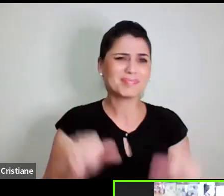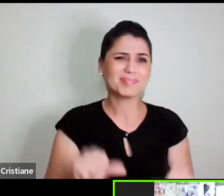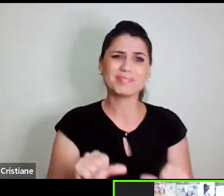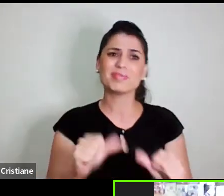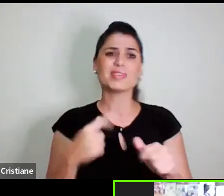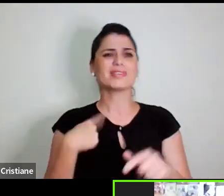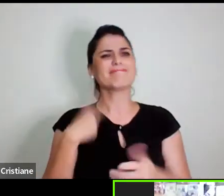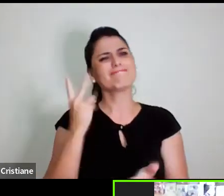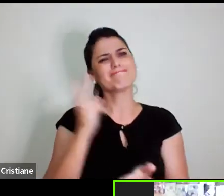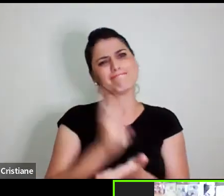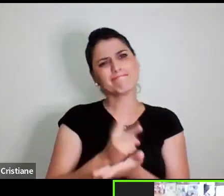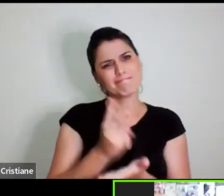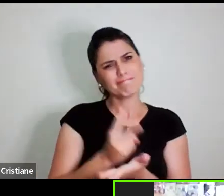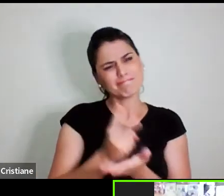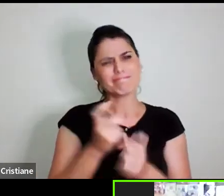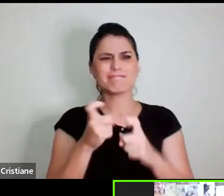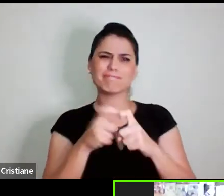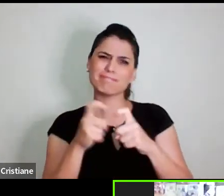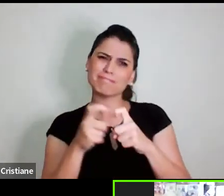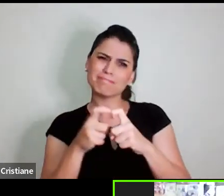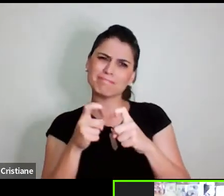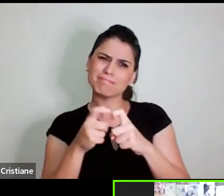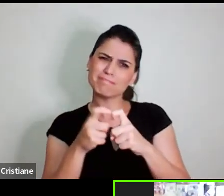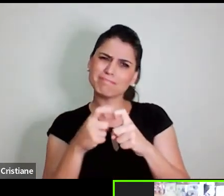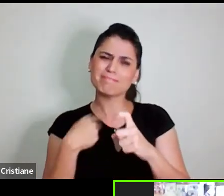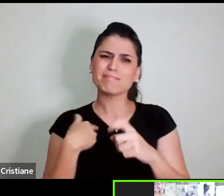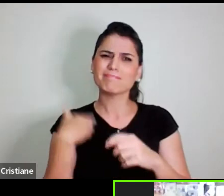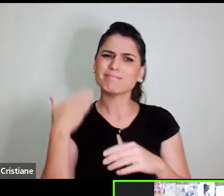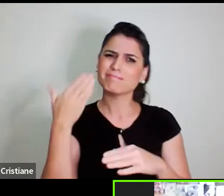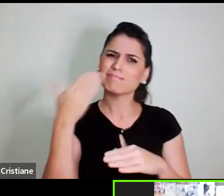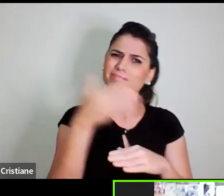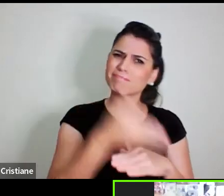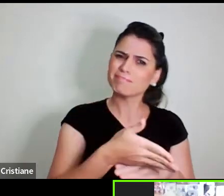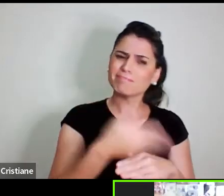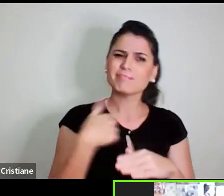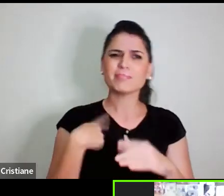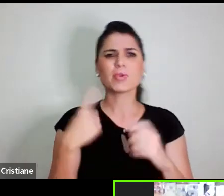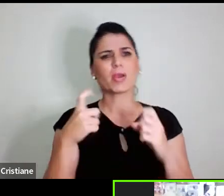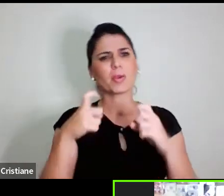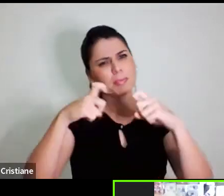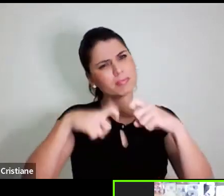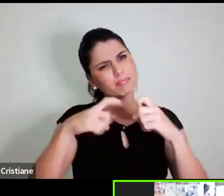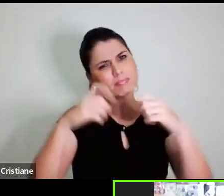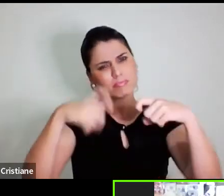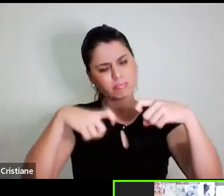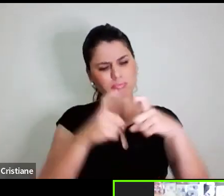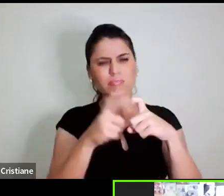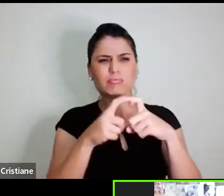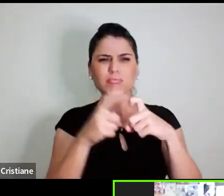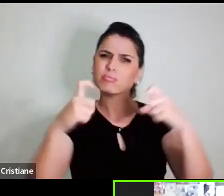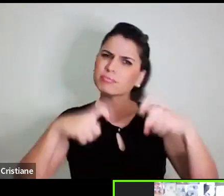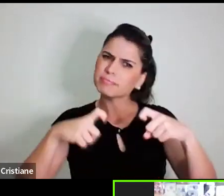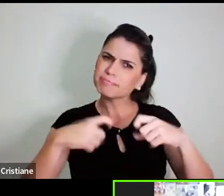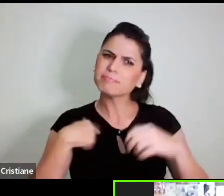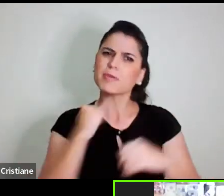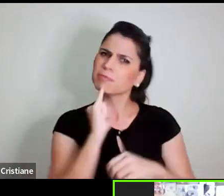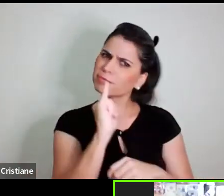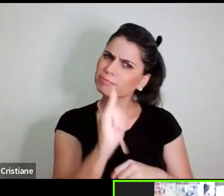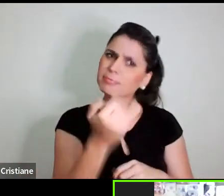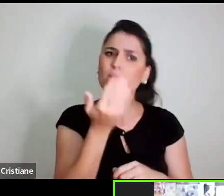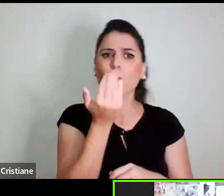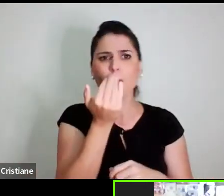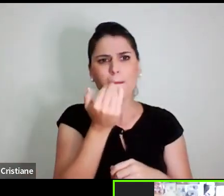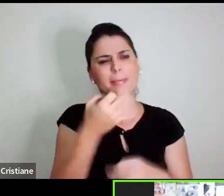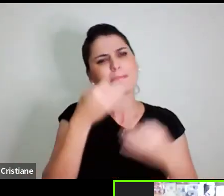vez que eu ia ao médico, a questão estava lá na alimentação, que eu não conseguia me alimentar direito.